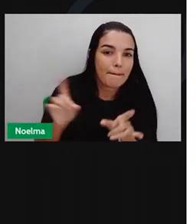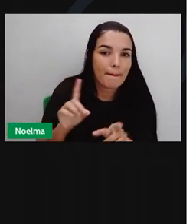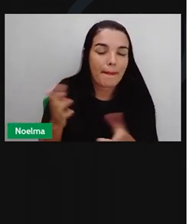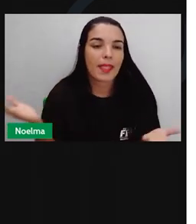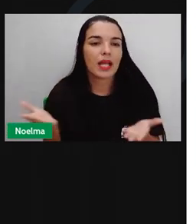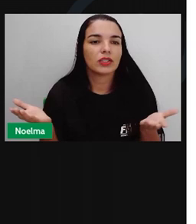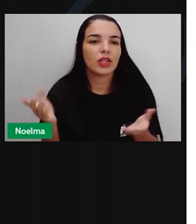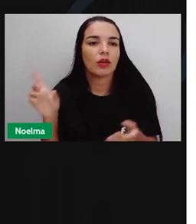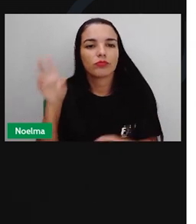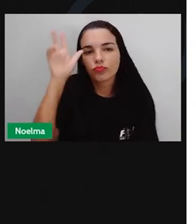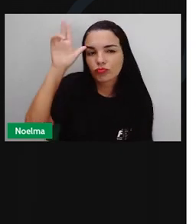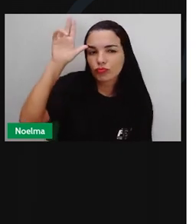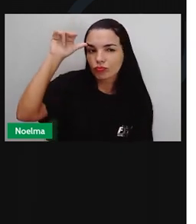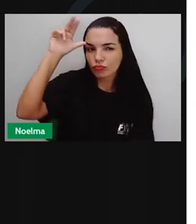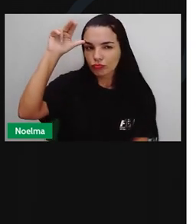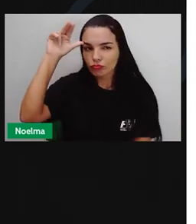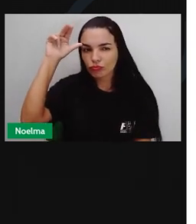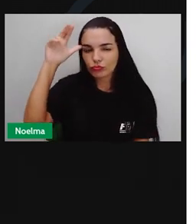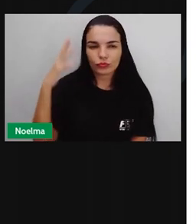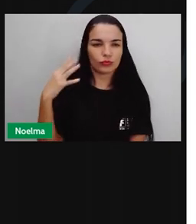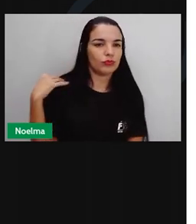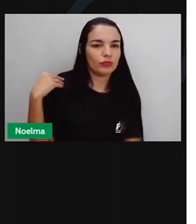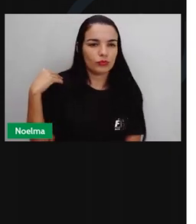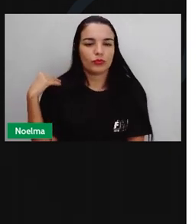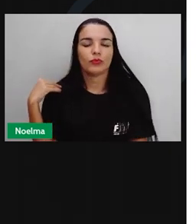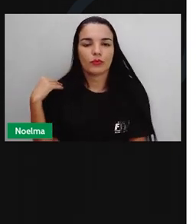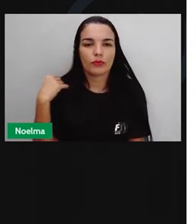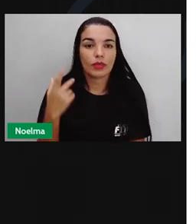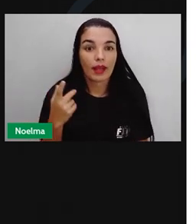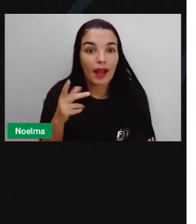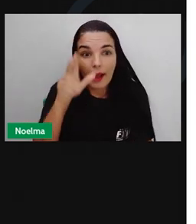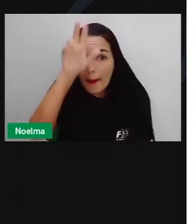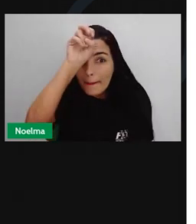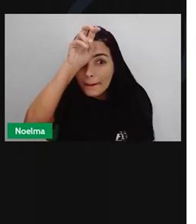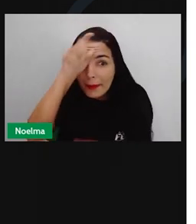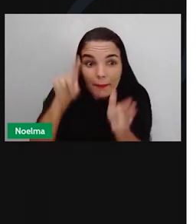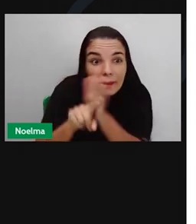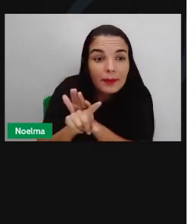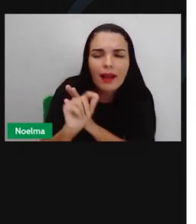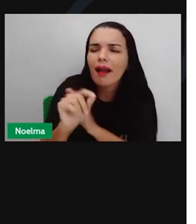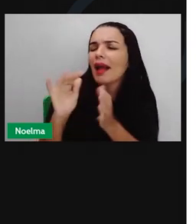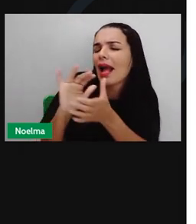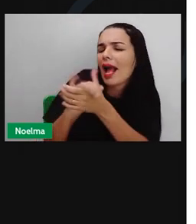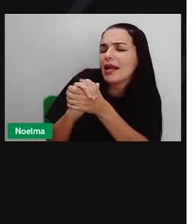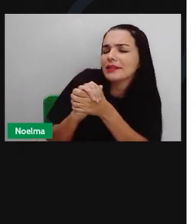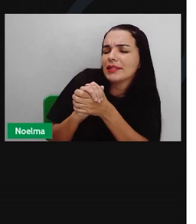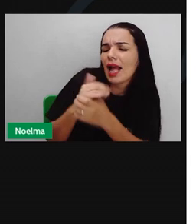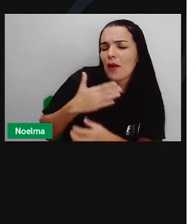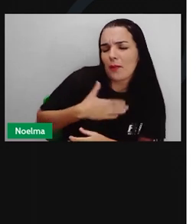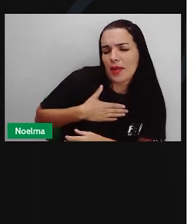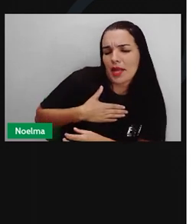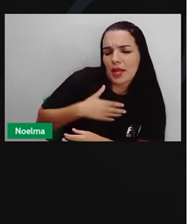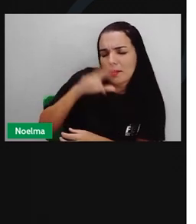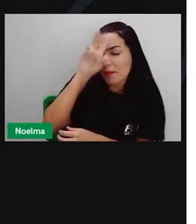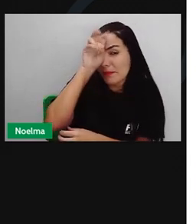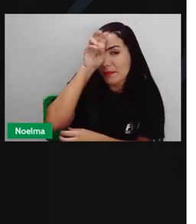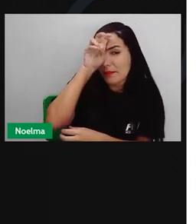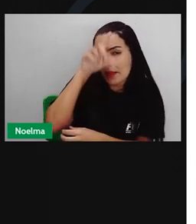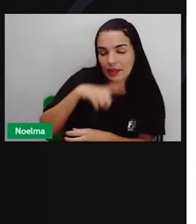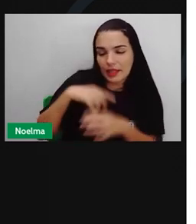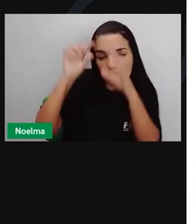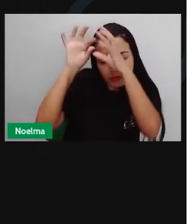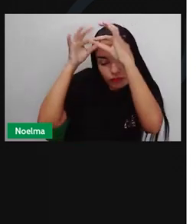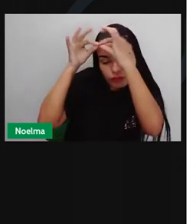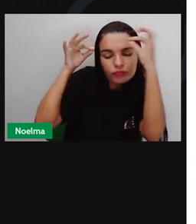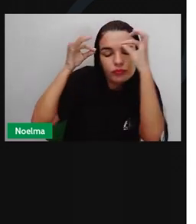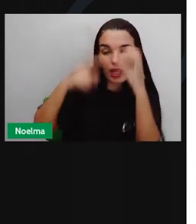veio passando o cavalo e Dona Baratinha perguntou. Quem quer casar com a dona baratinha que tem fita no cabelo